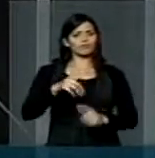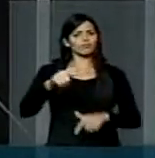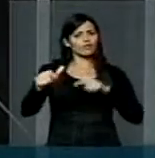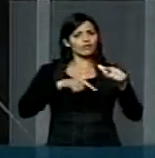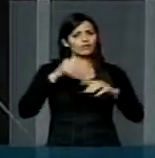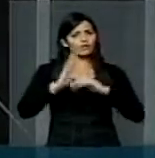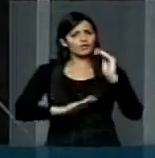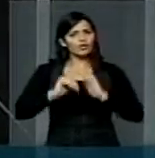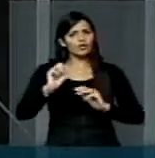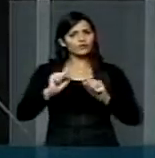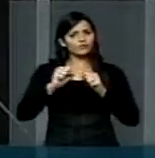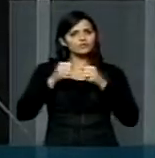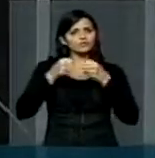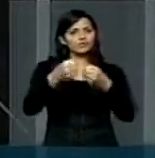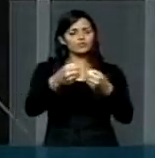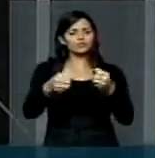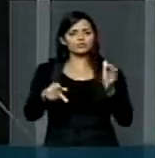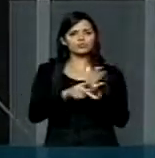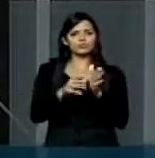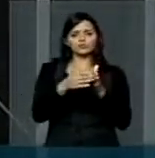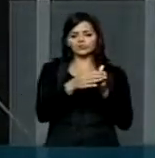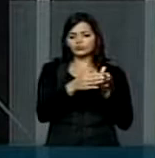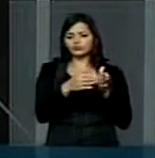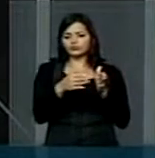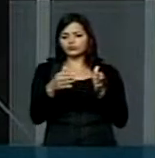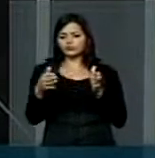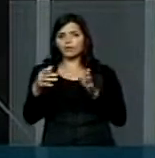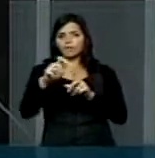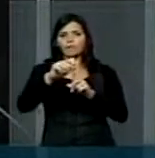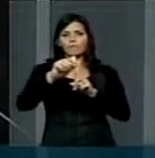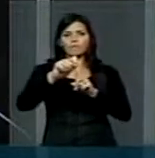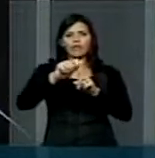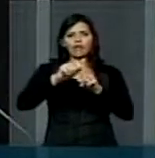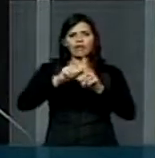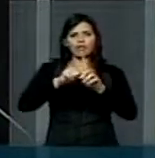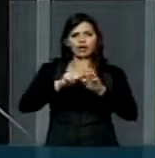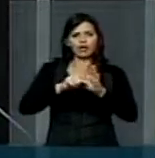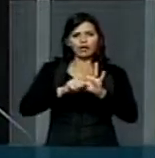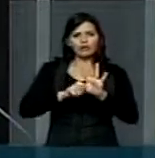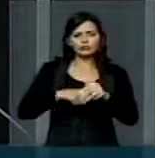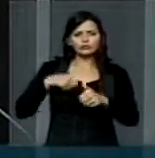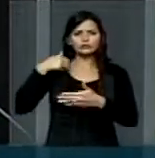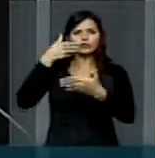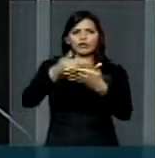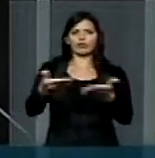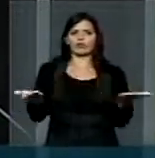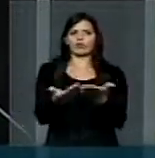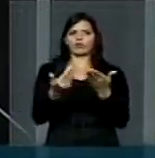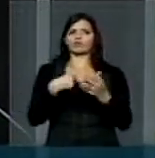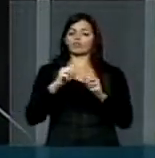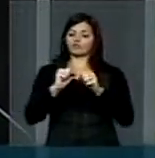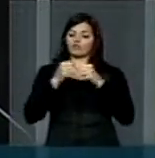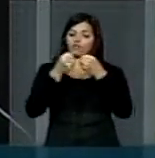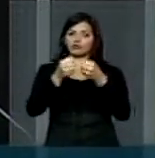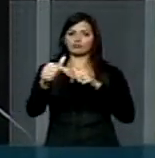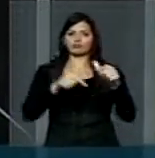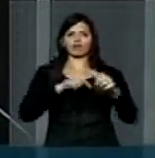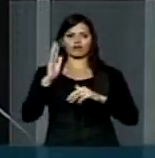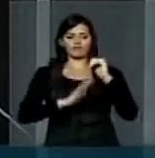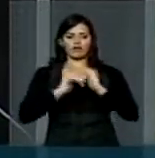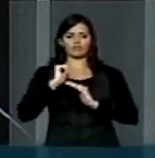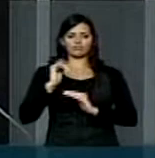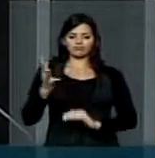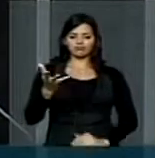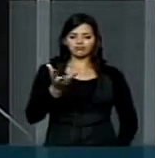pelo esforço durante todos estes meses, o esforço que resultou como fruto